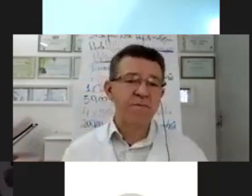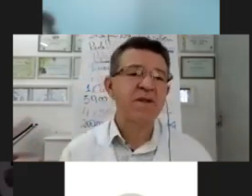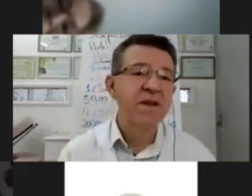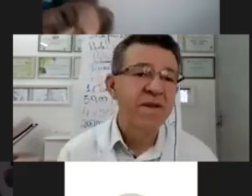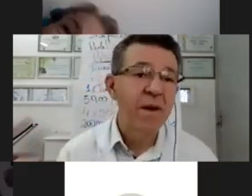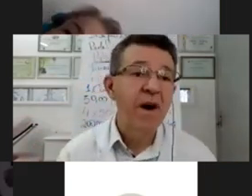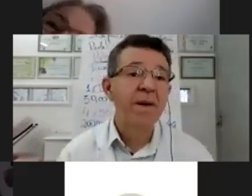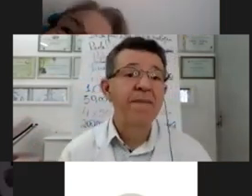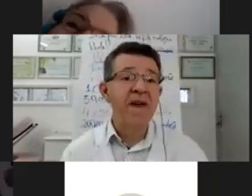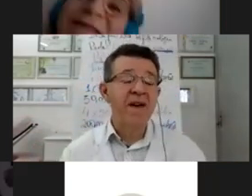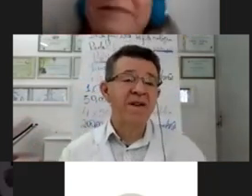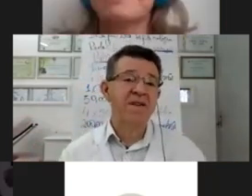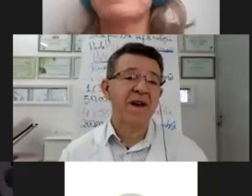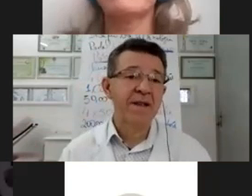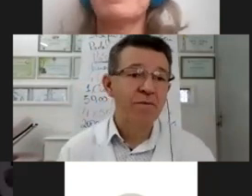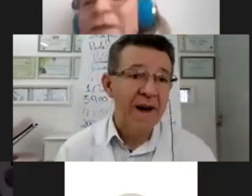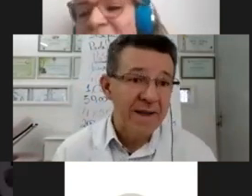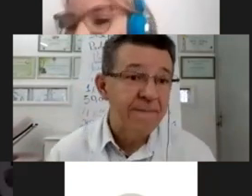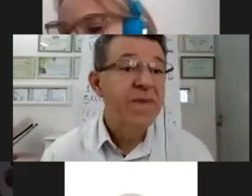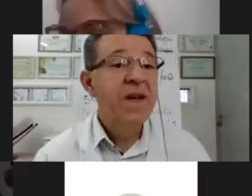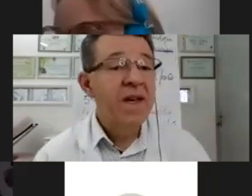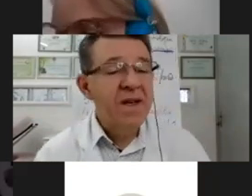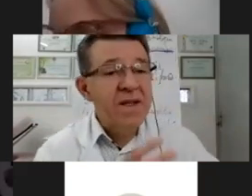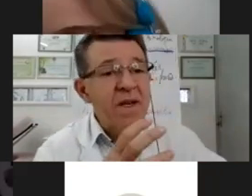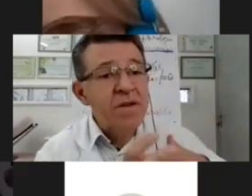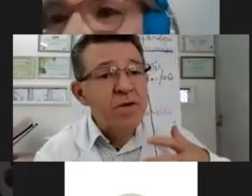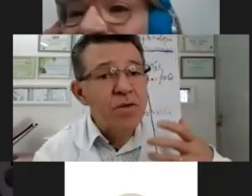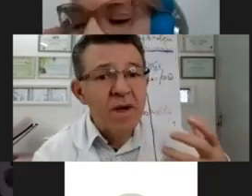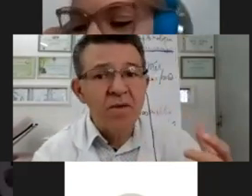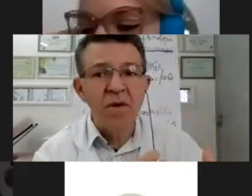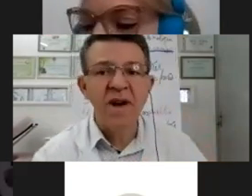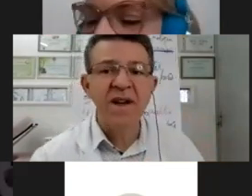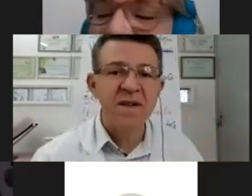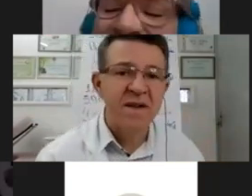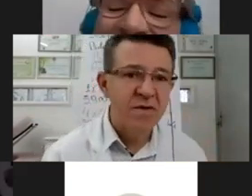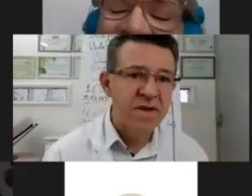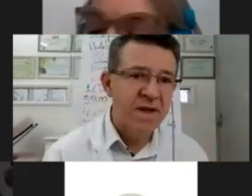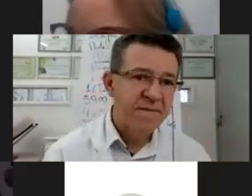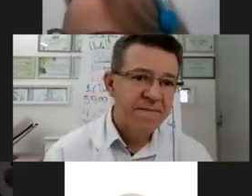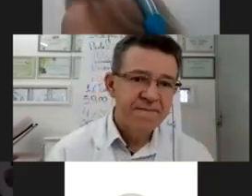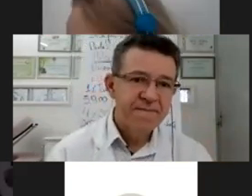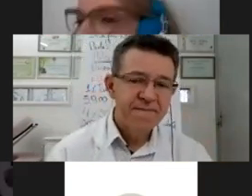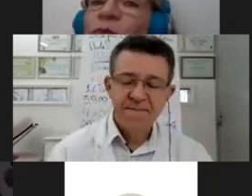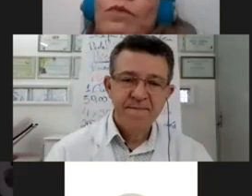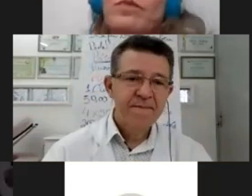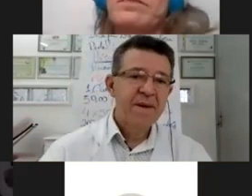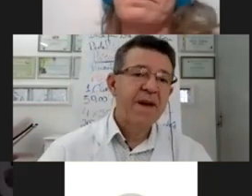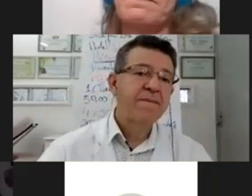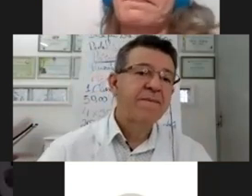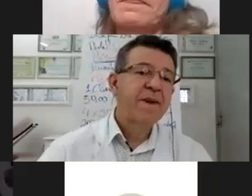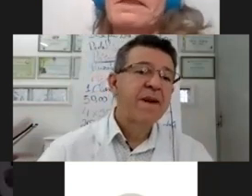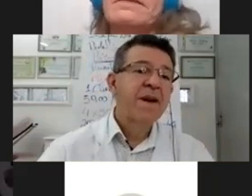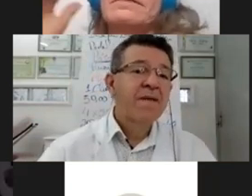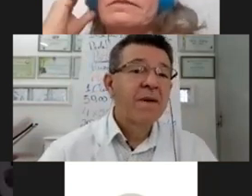muito específica, é uma aula bem avançada do MAD e que se mistura com a essência do ser. Tá